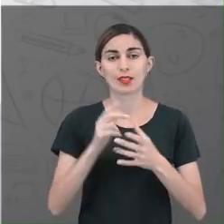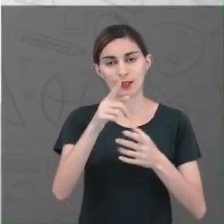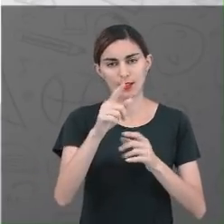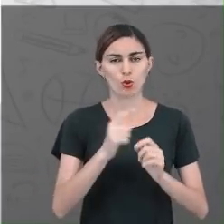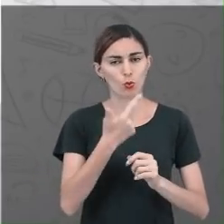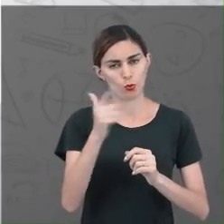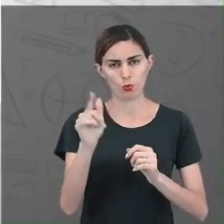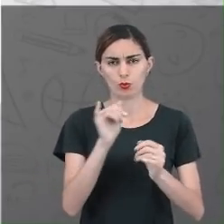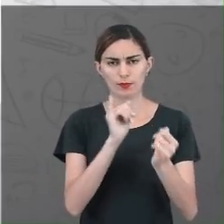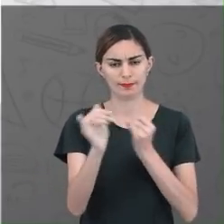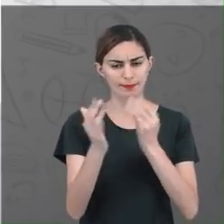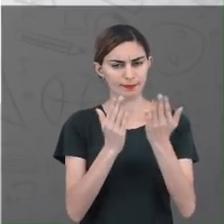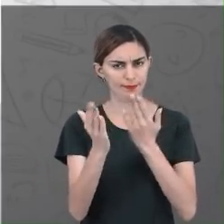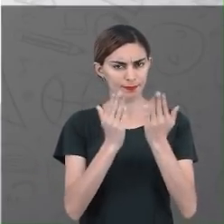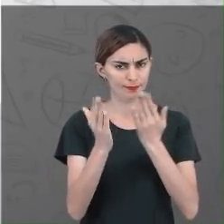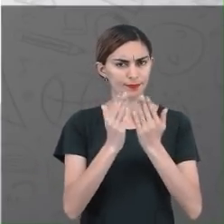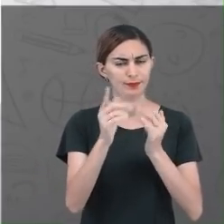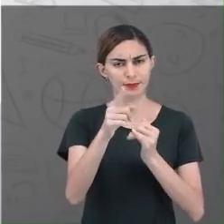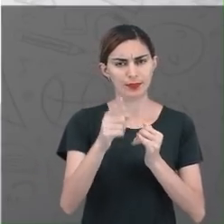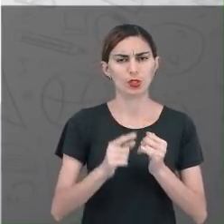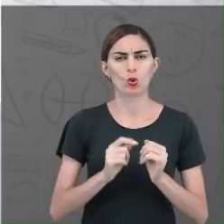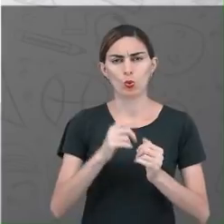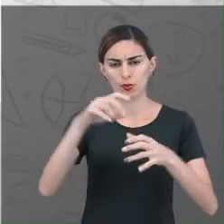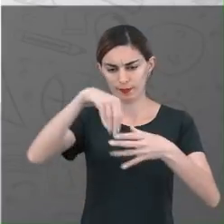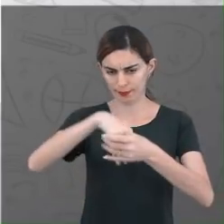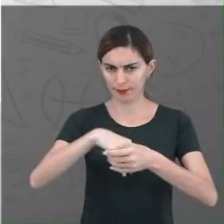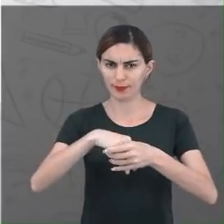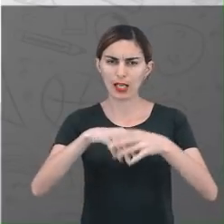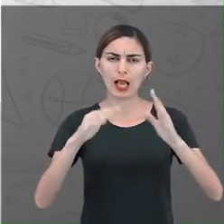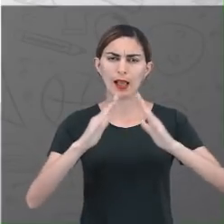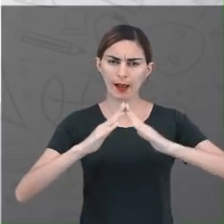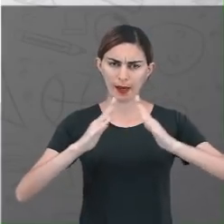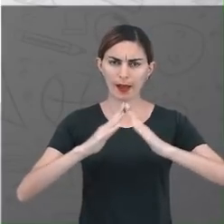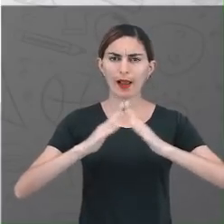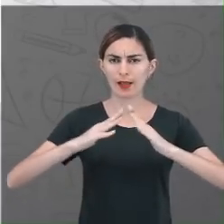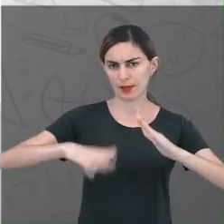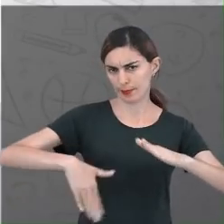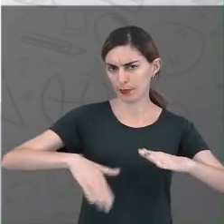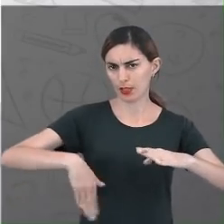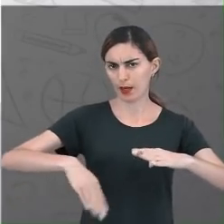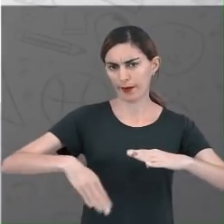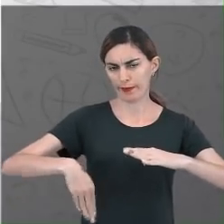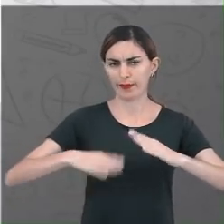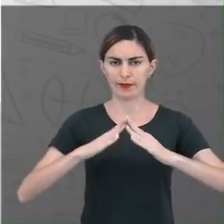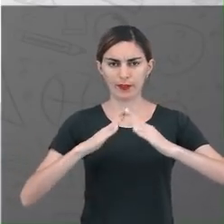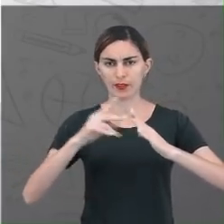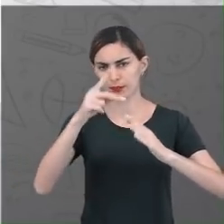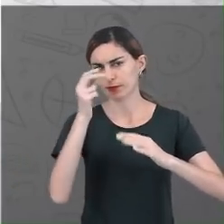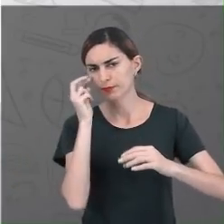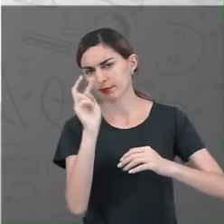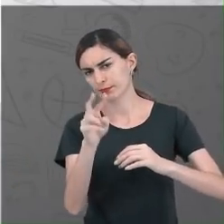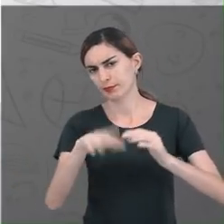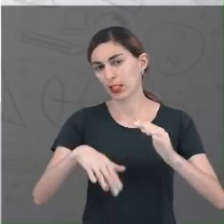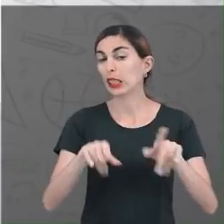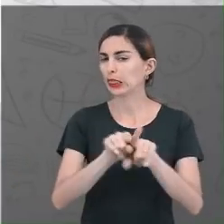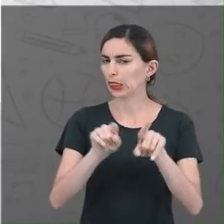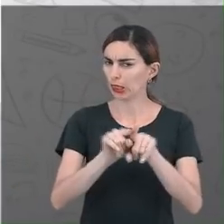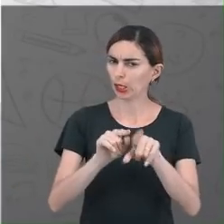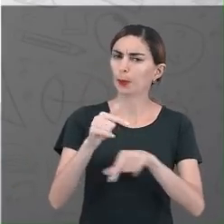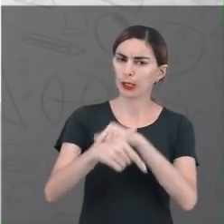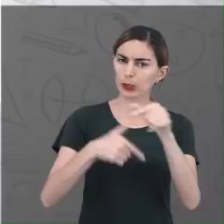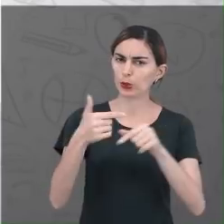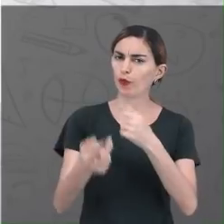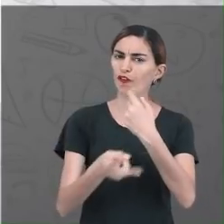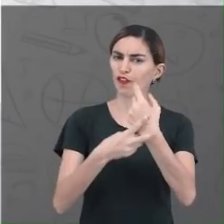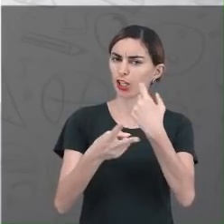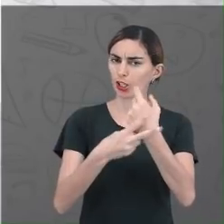tem um outro exemplo de um outro ambiente, no caso aqui é uma casa de praia, né? E aí também foi trabalhado a questão